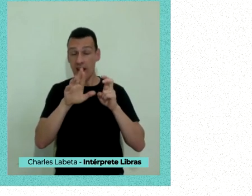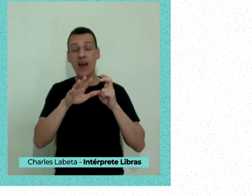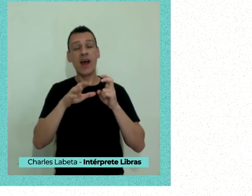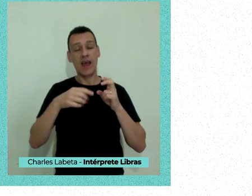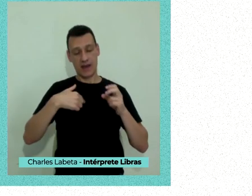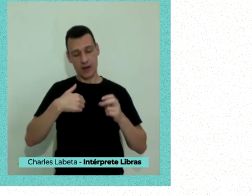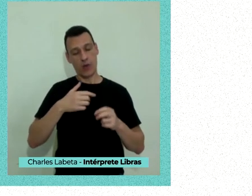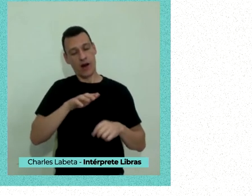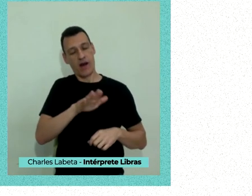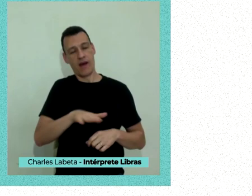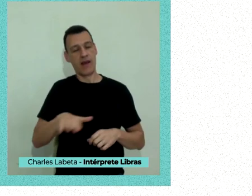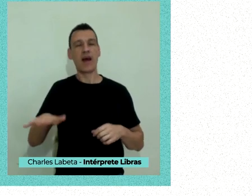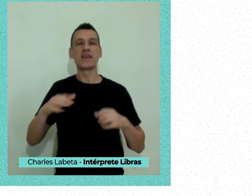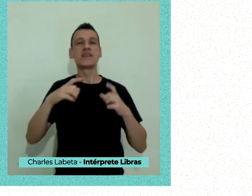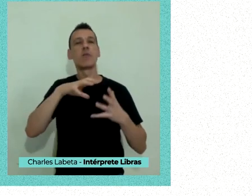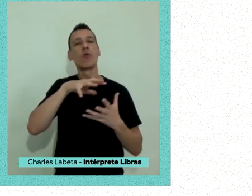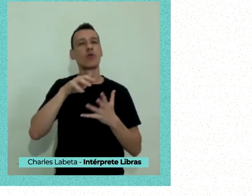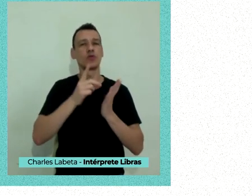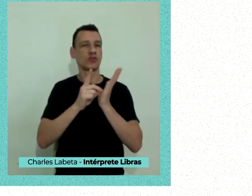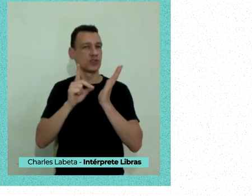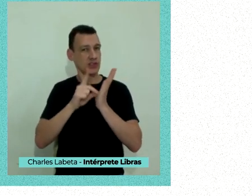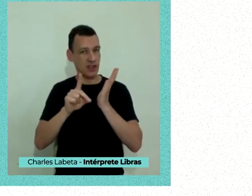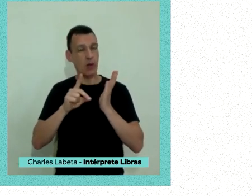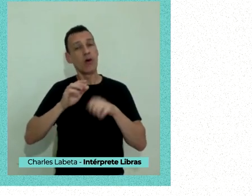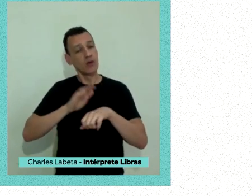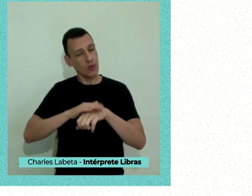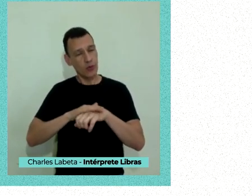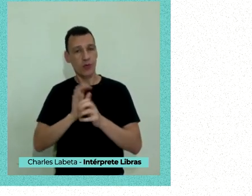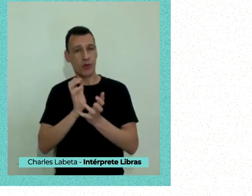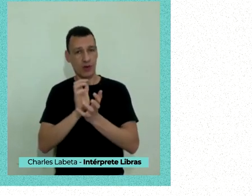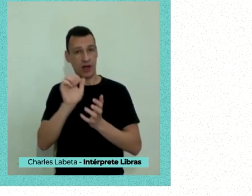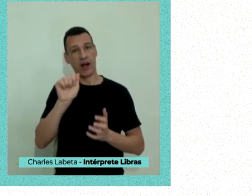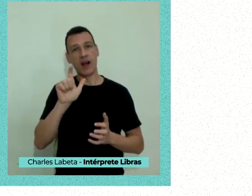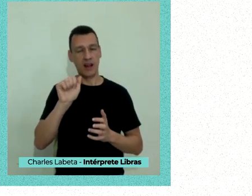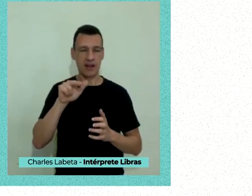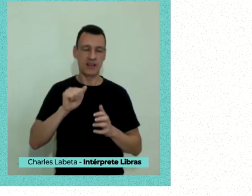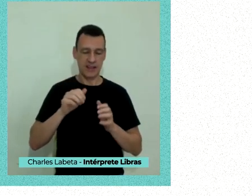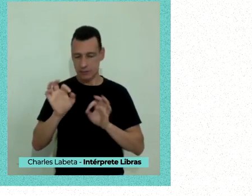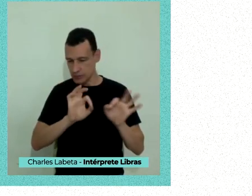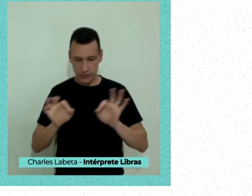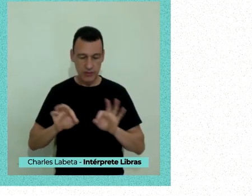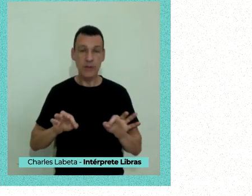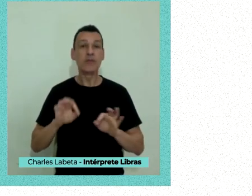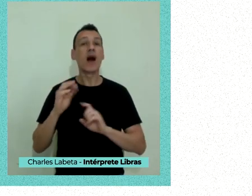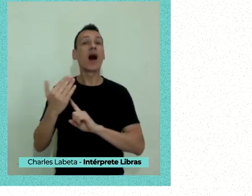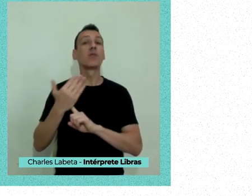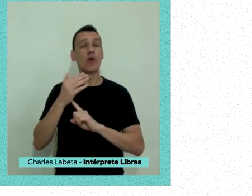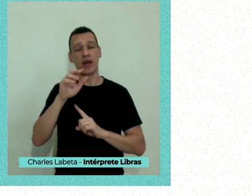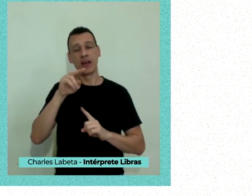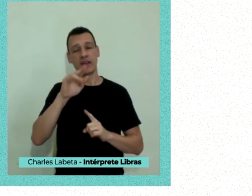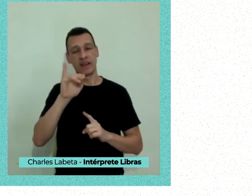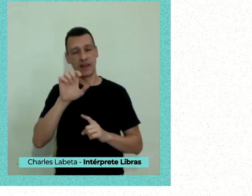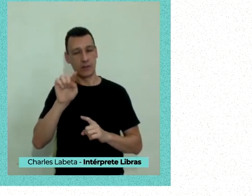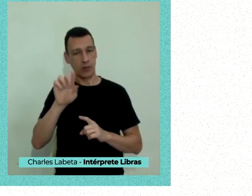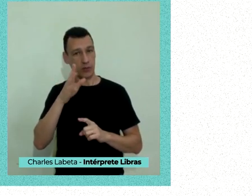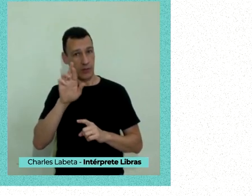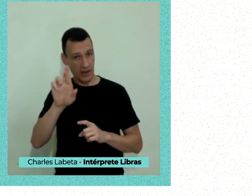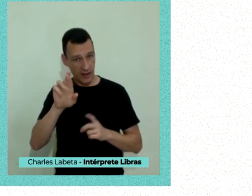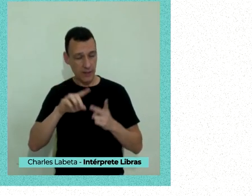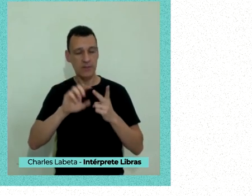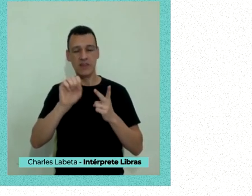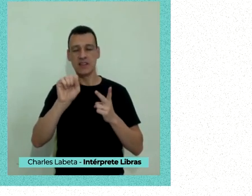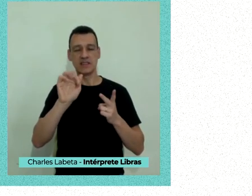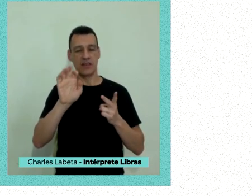Digital, organizada por nós do Instituto Alana, com o apoio do NIC.br, da